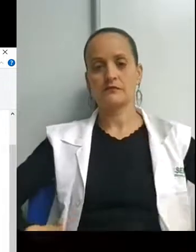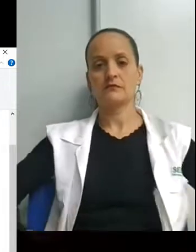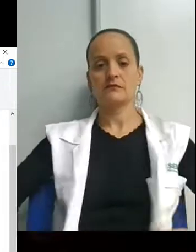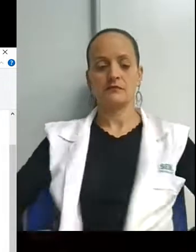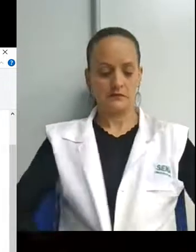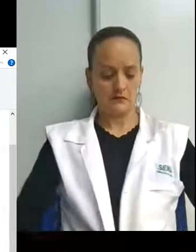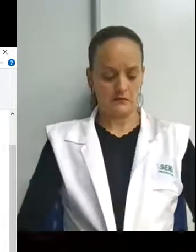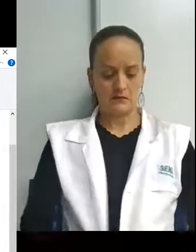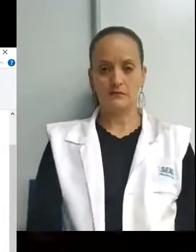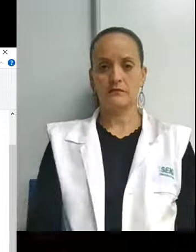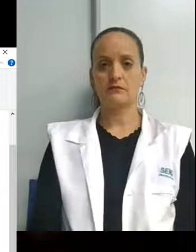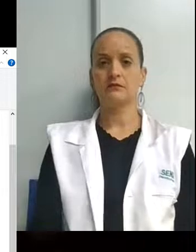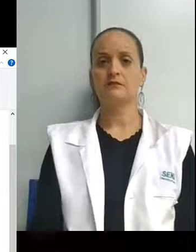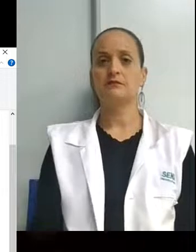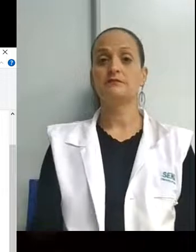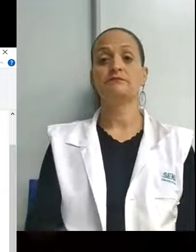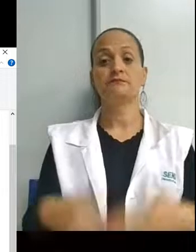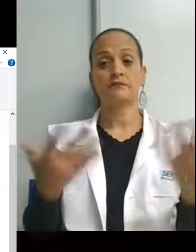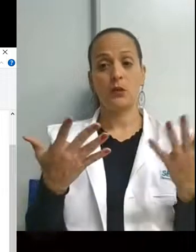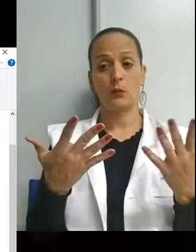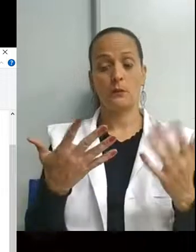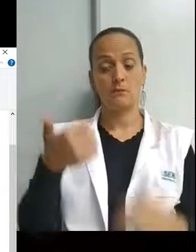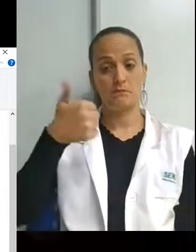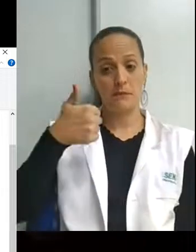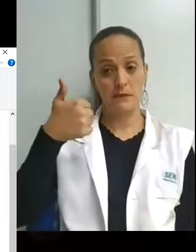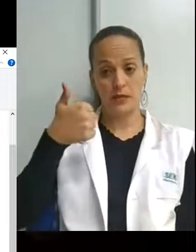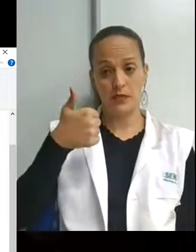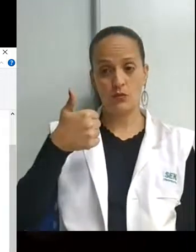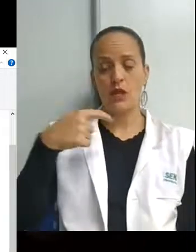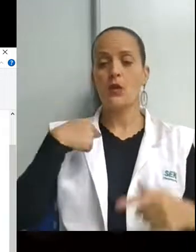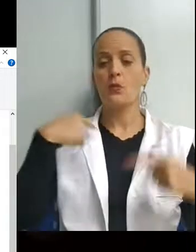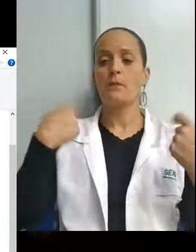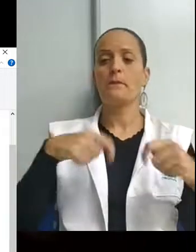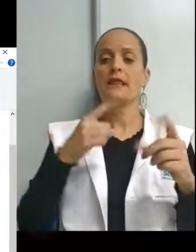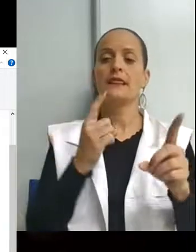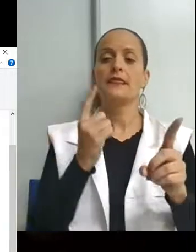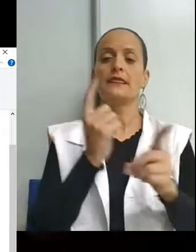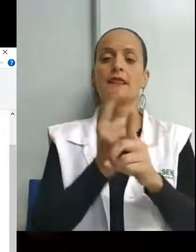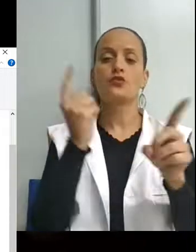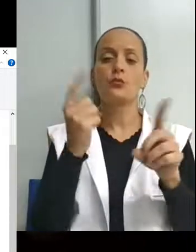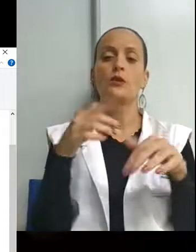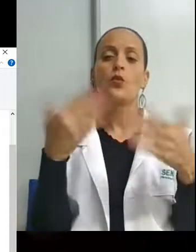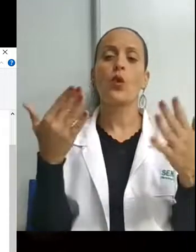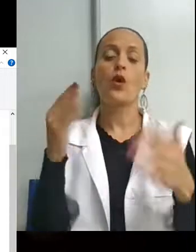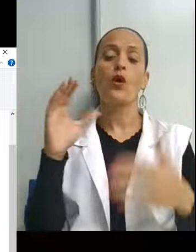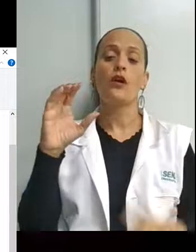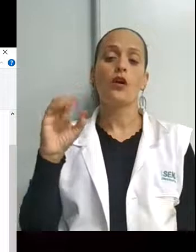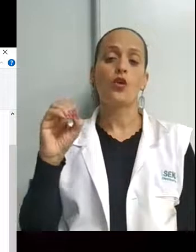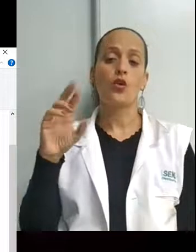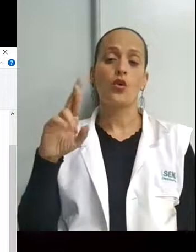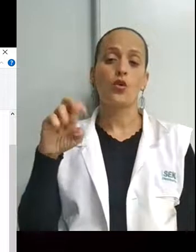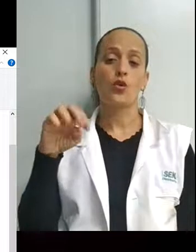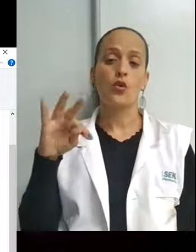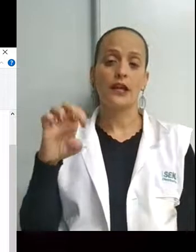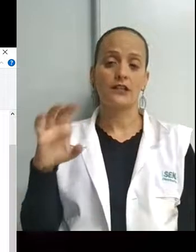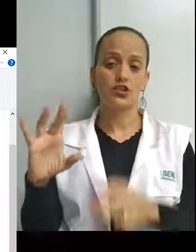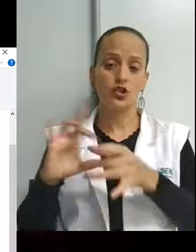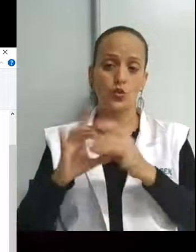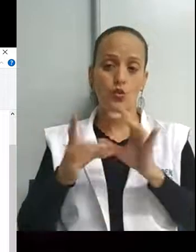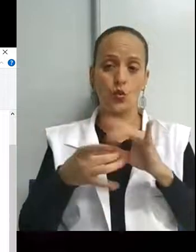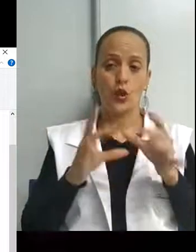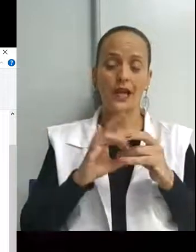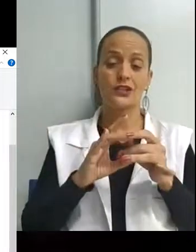Então, a primeira análise que a gente precisa fazer aqui é descobrir quem que é a corrente total, né, desse circuito. Quanto que é a corrente